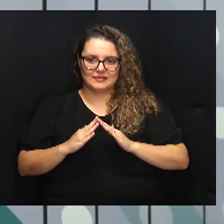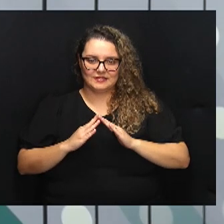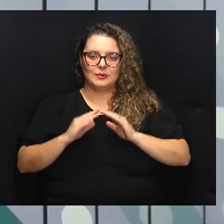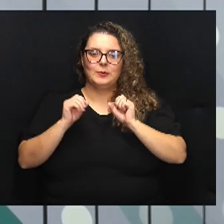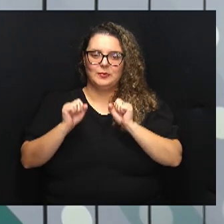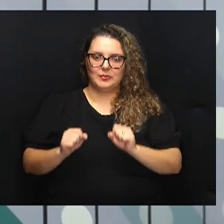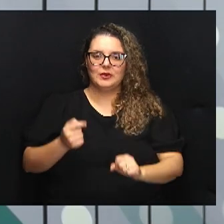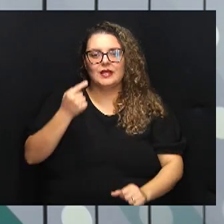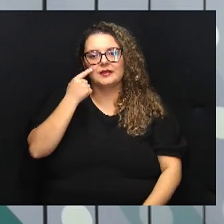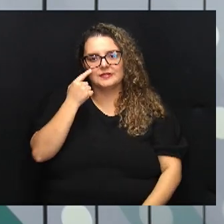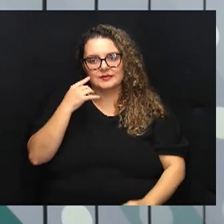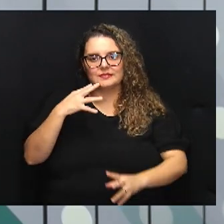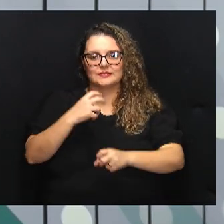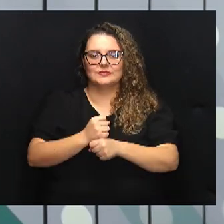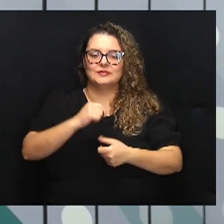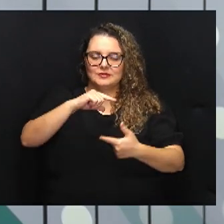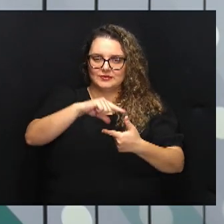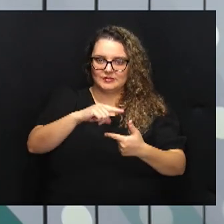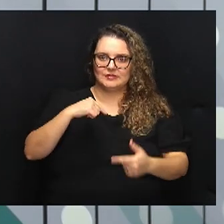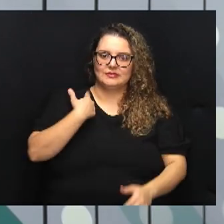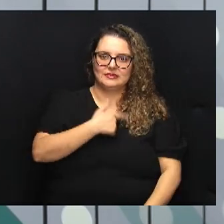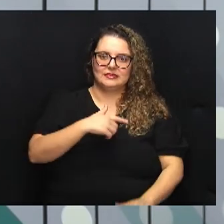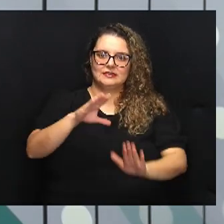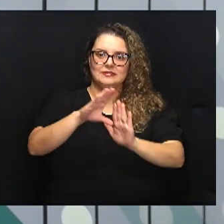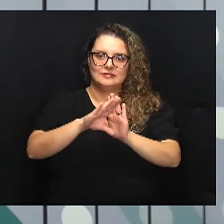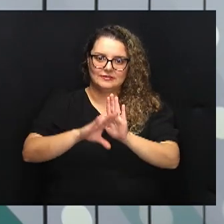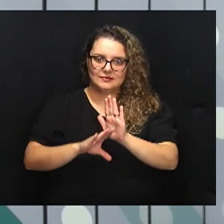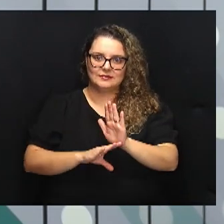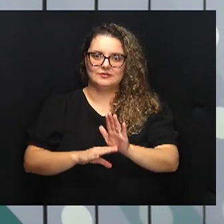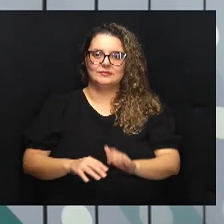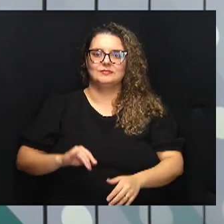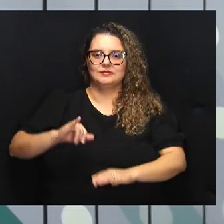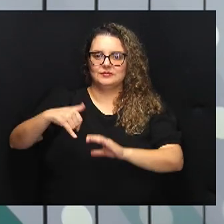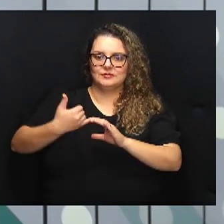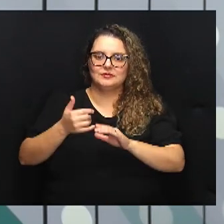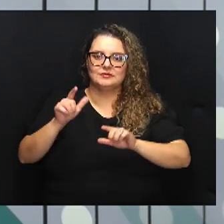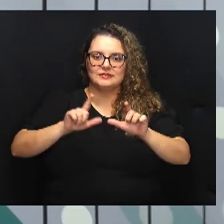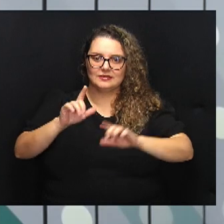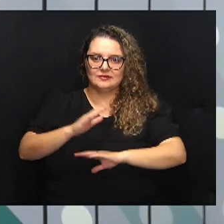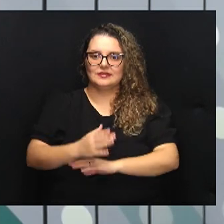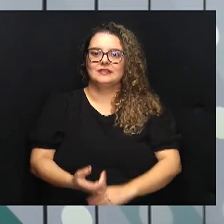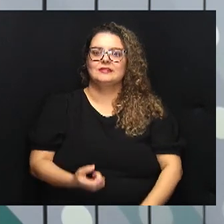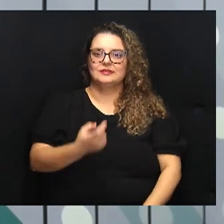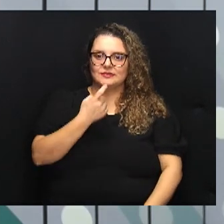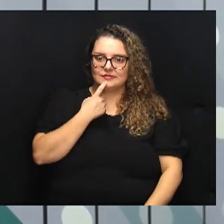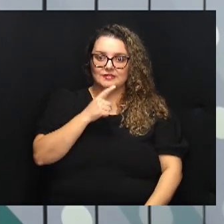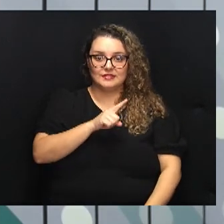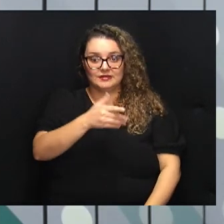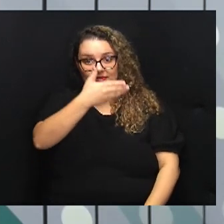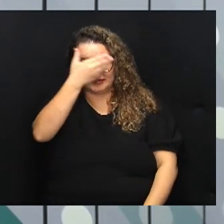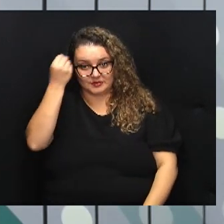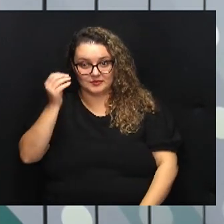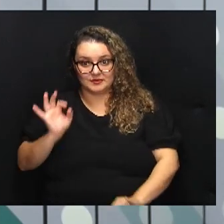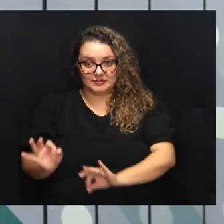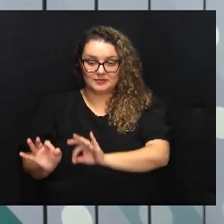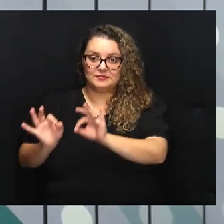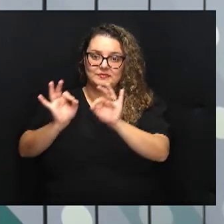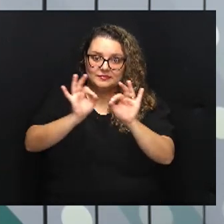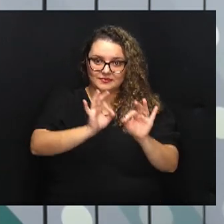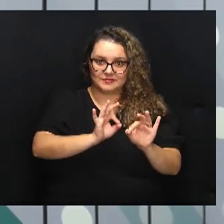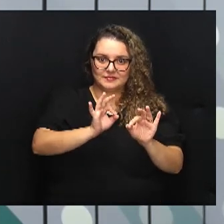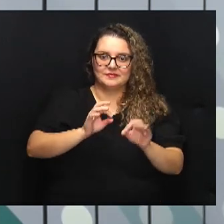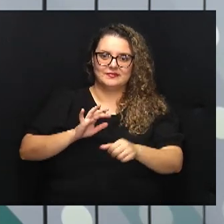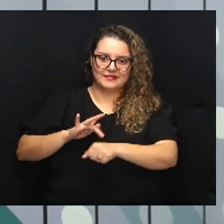pode conferir todos os quadros da nossa programação no YouTube da TV Câmara Campinas e não se esqueça de nos acompanhar nas